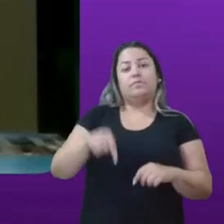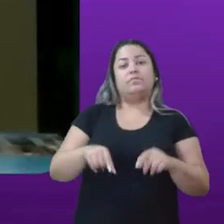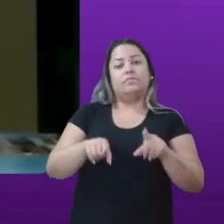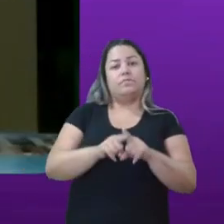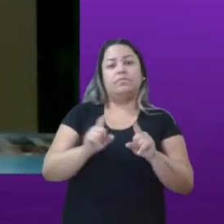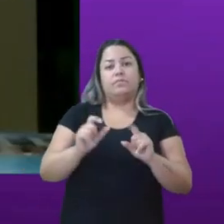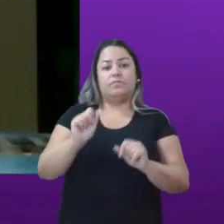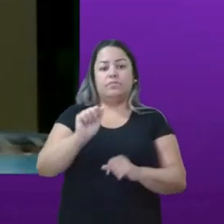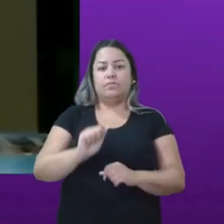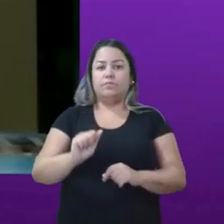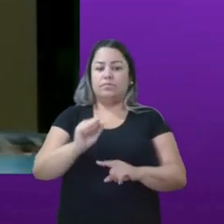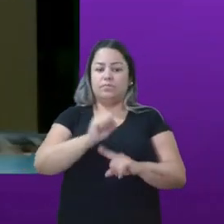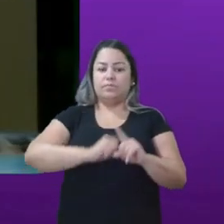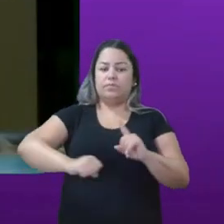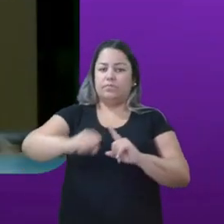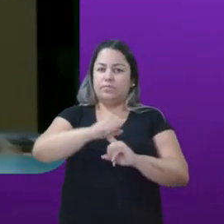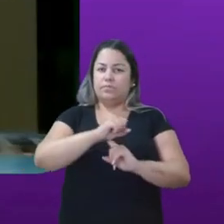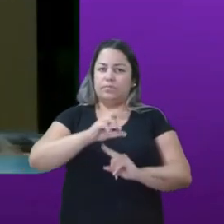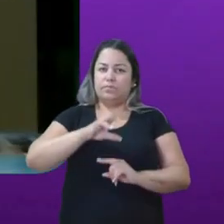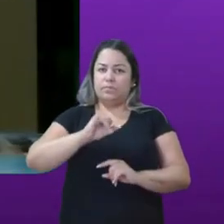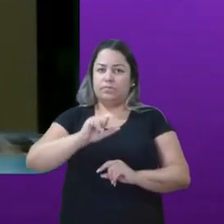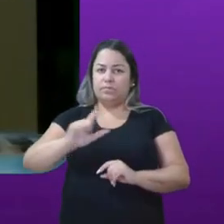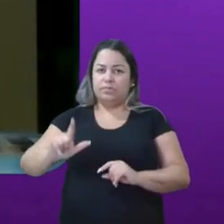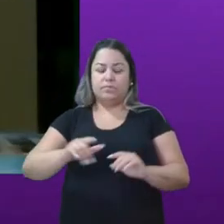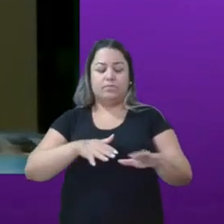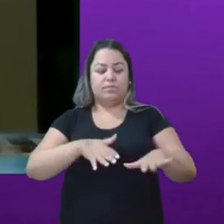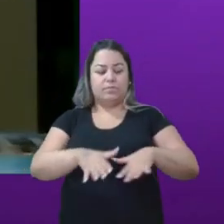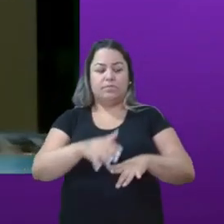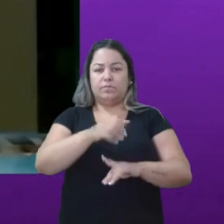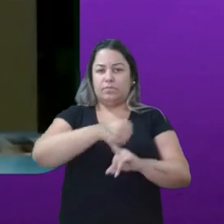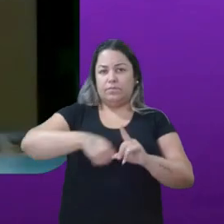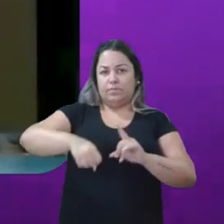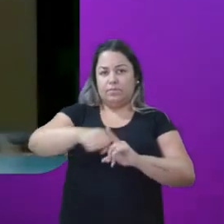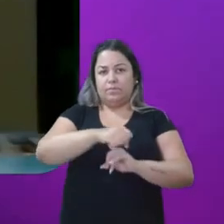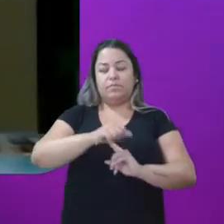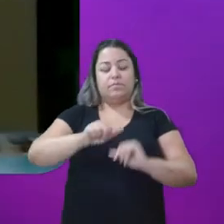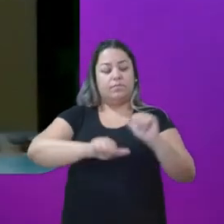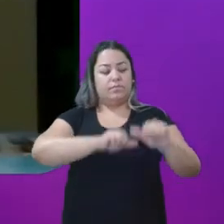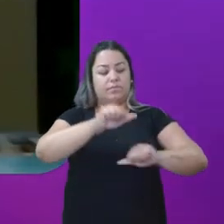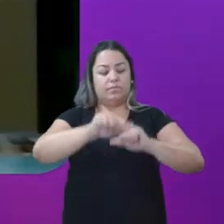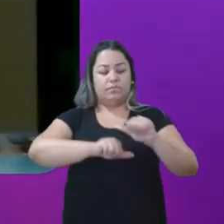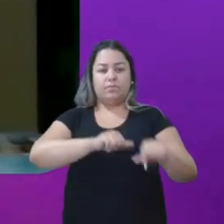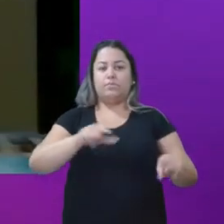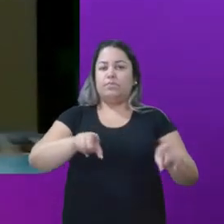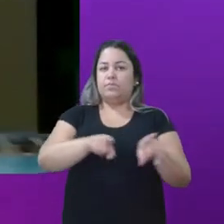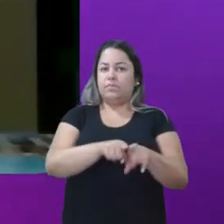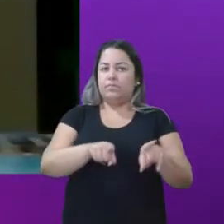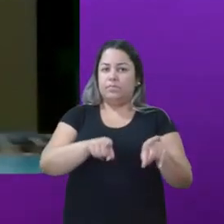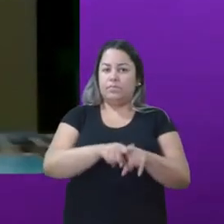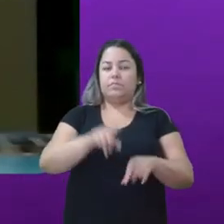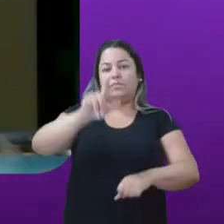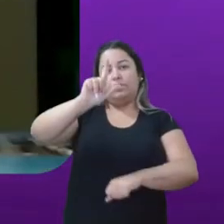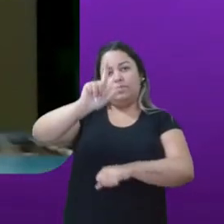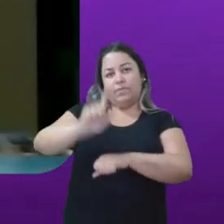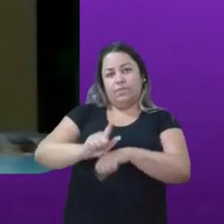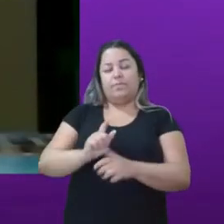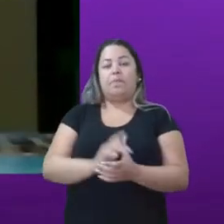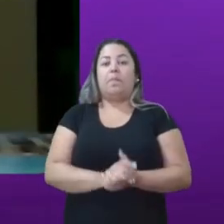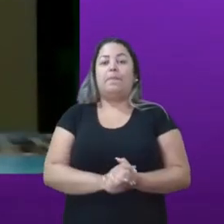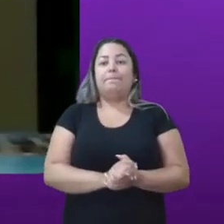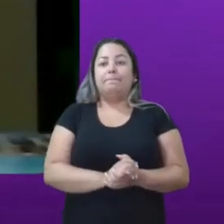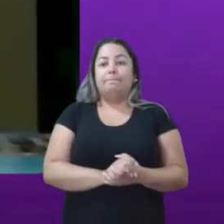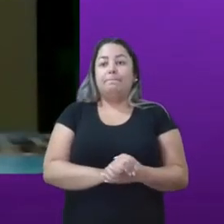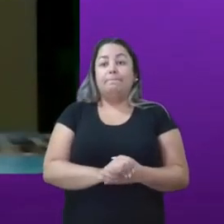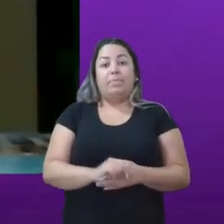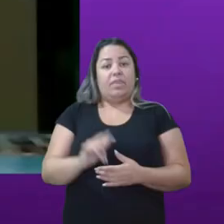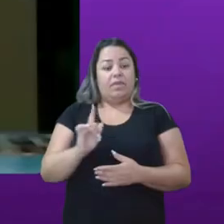da sociedade civil. Os movimentos sociais, né, nós inovamos bastante na gestão desse sistema, né,